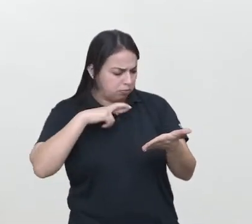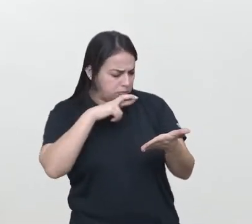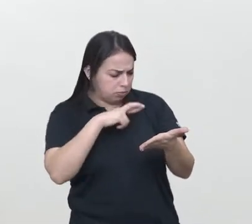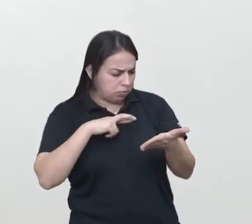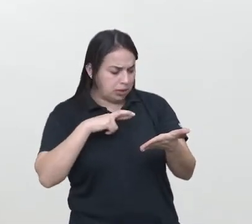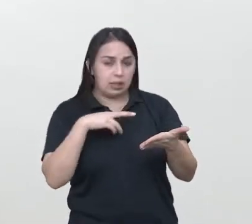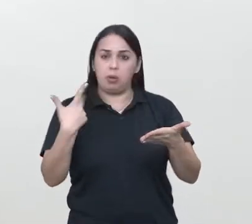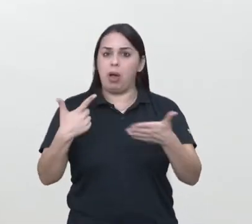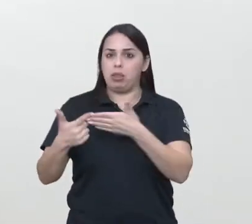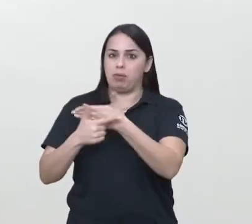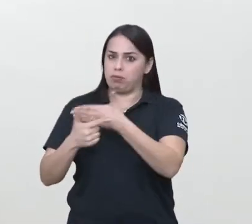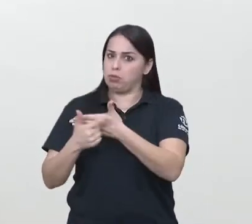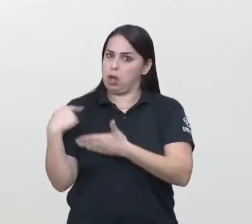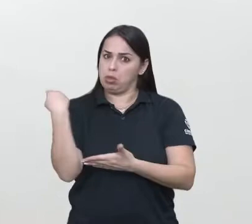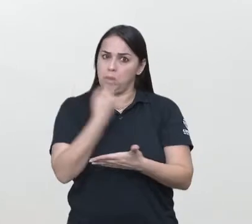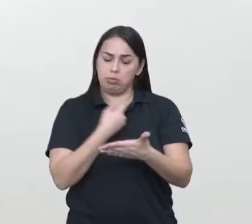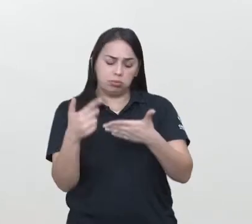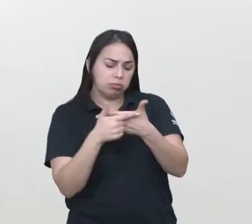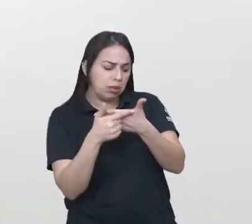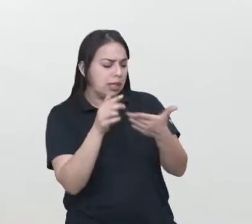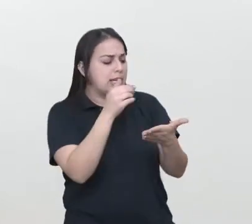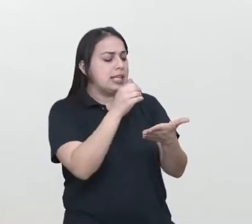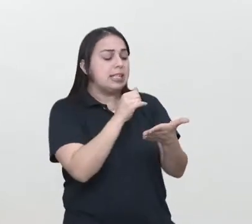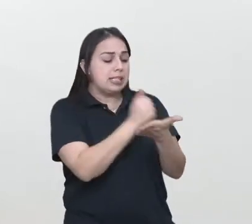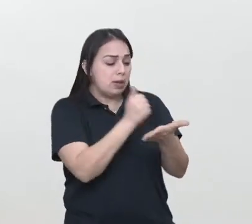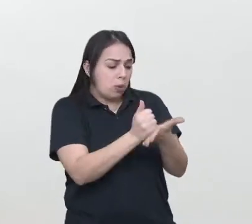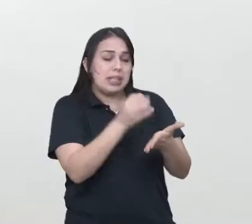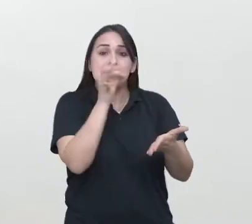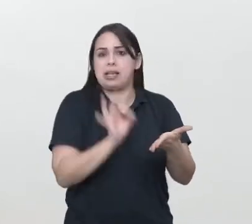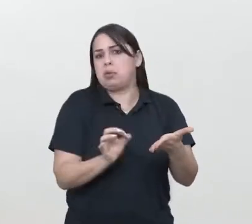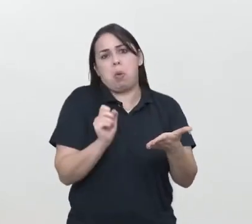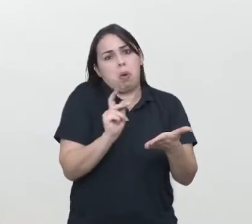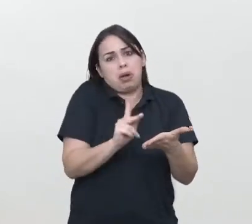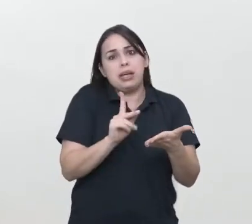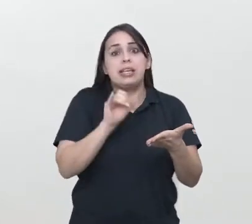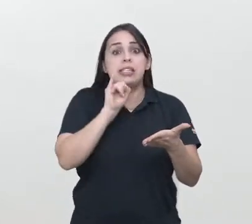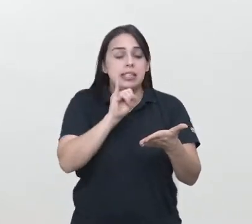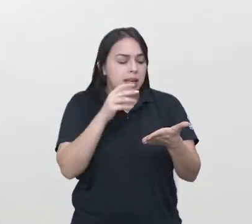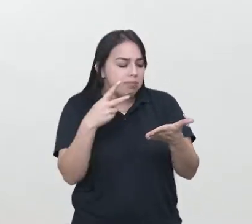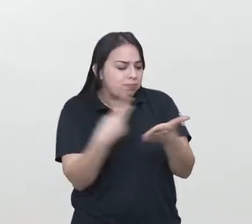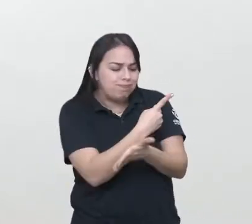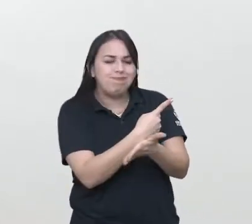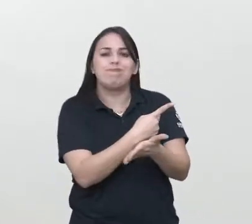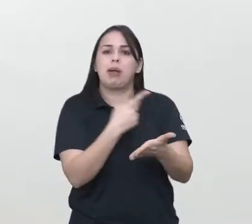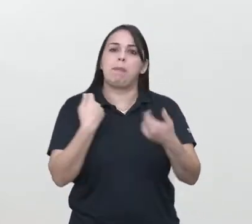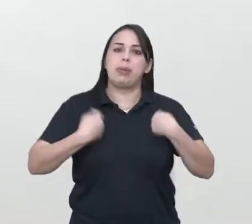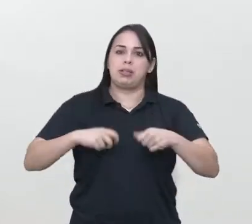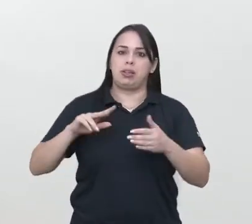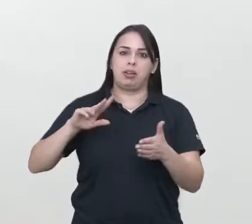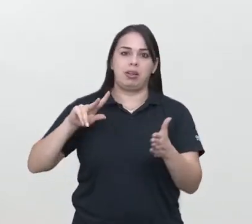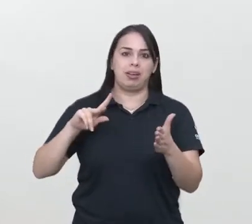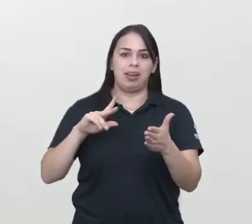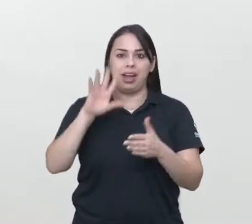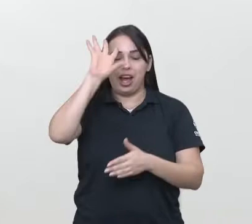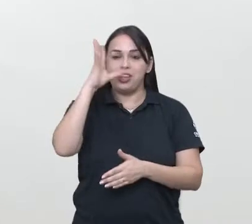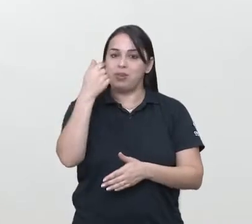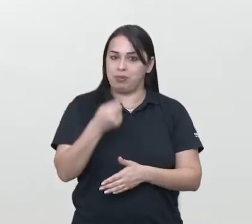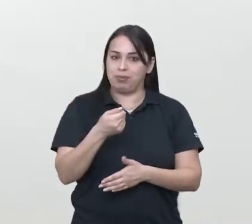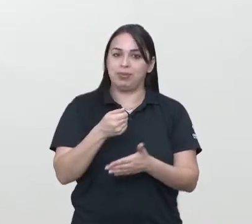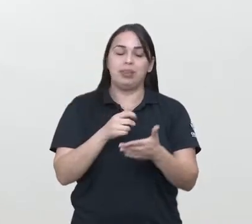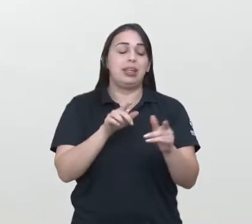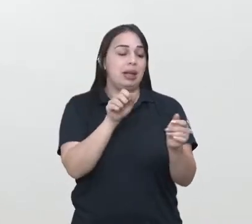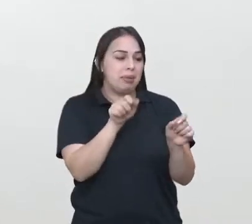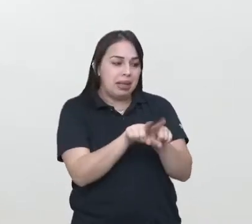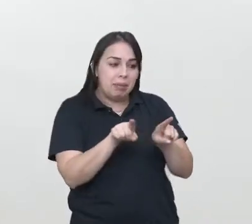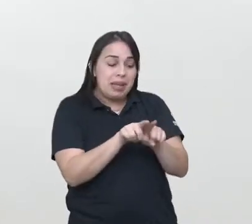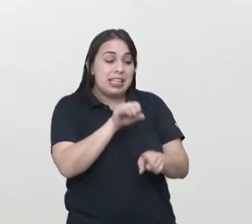nosso papel. Se estiver correndo tudo bem, se tiver algum problema, vamos resolver o problema. o